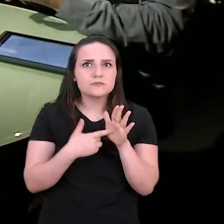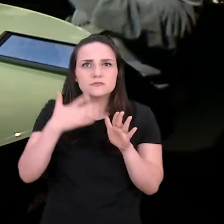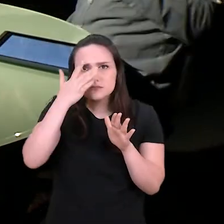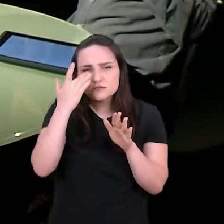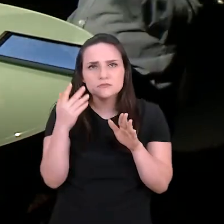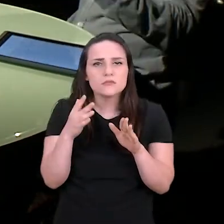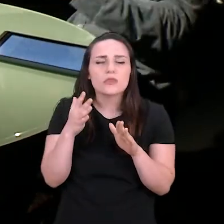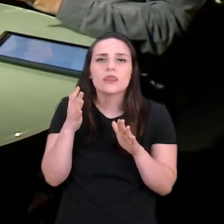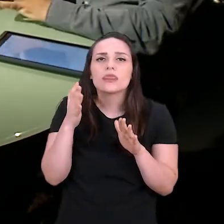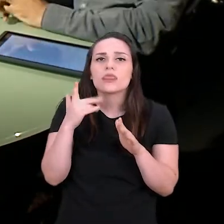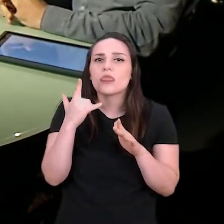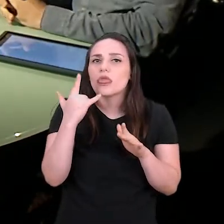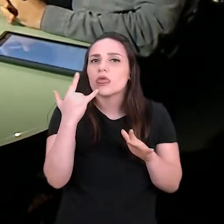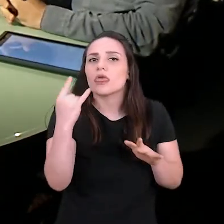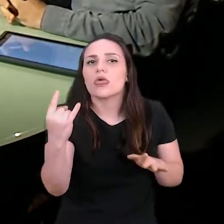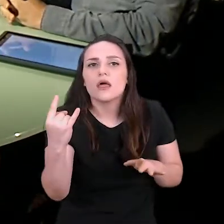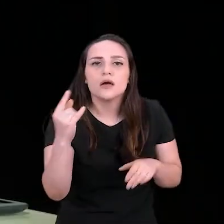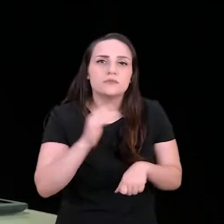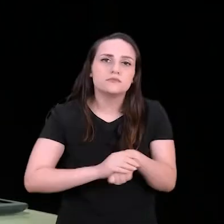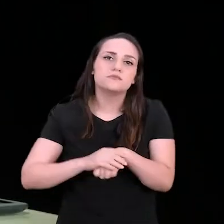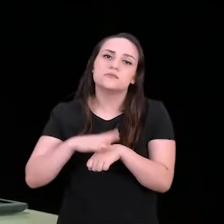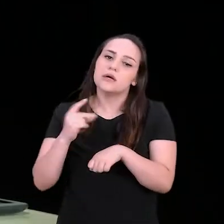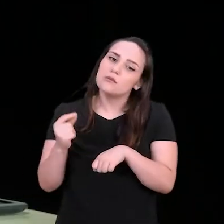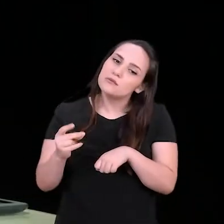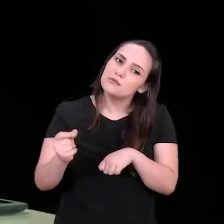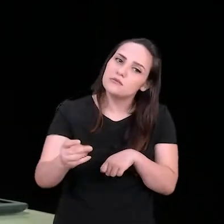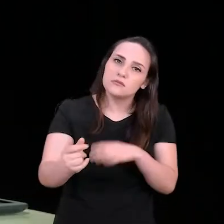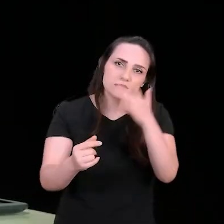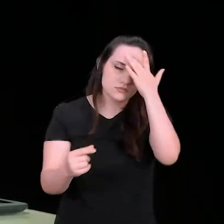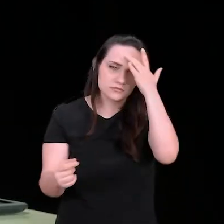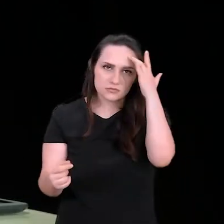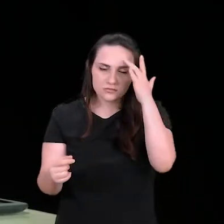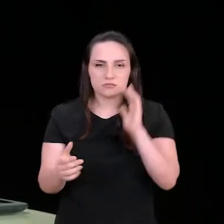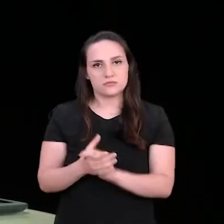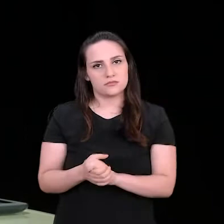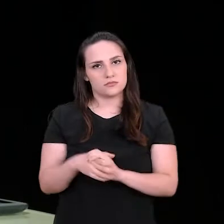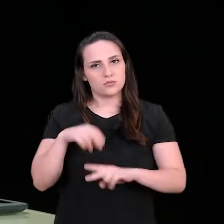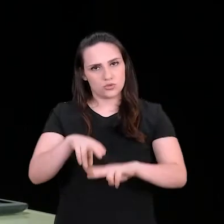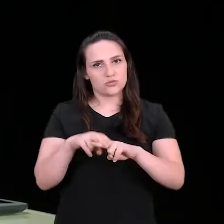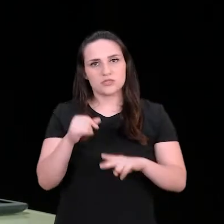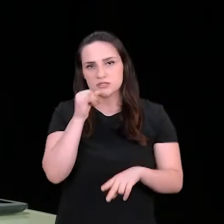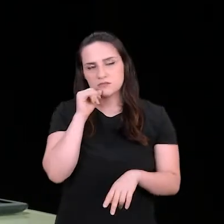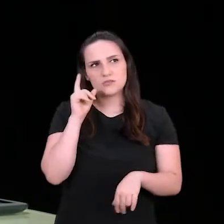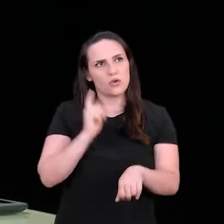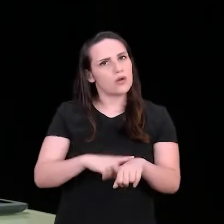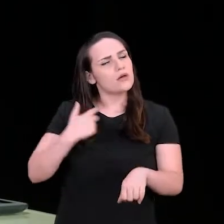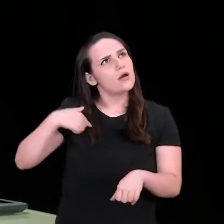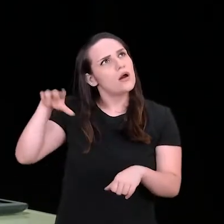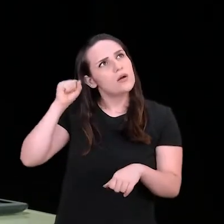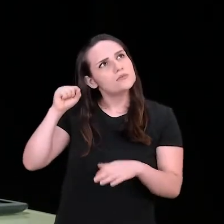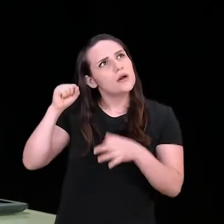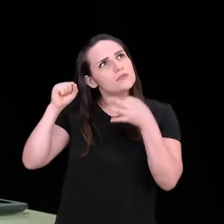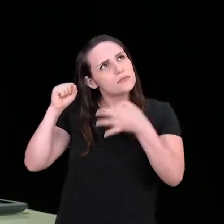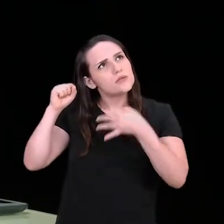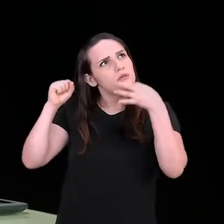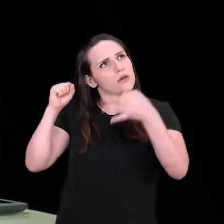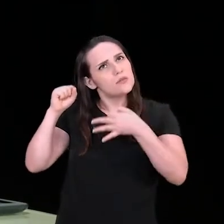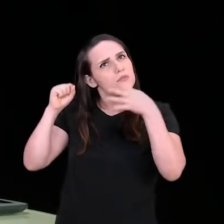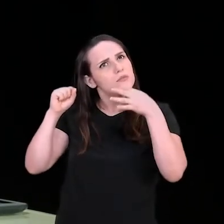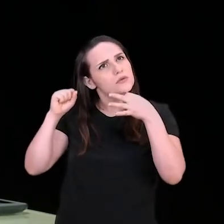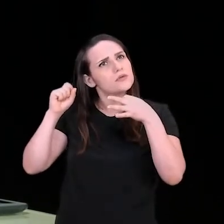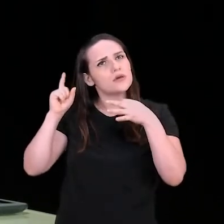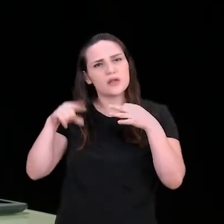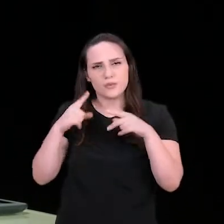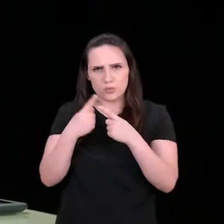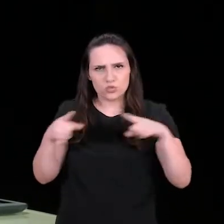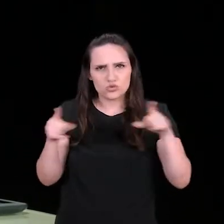do conteúdo jornalístico está ali, né? E aí você, ouvindo o rádio, né? No rádio, que você ouve no rádio, quando não